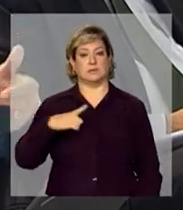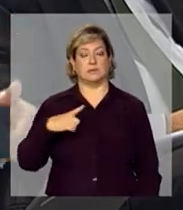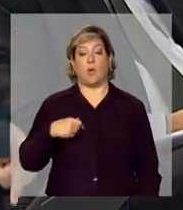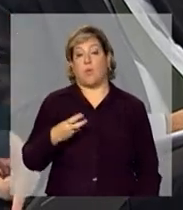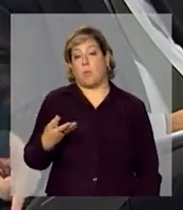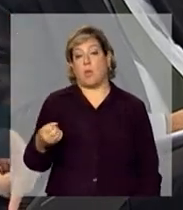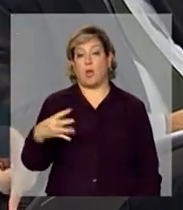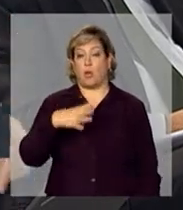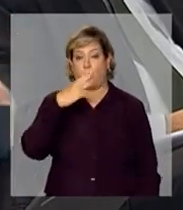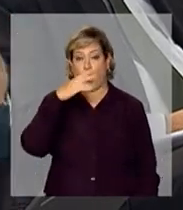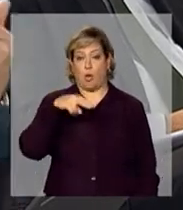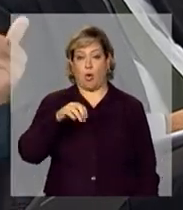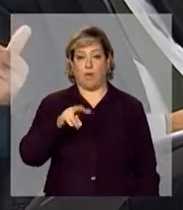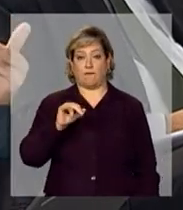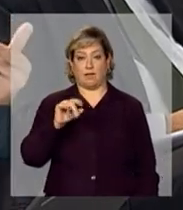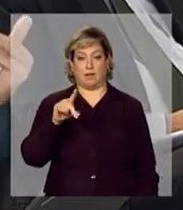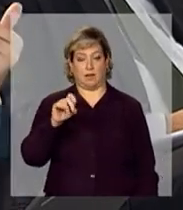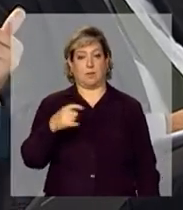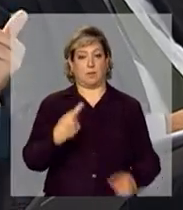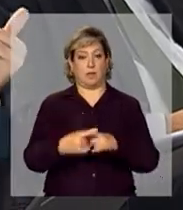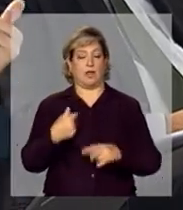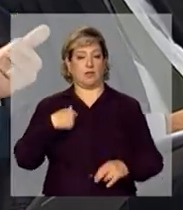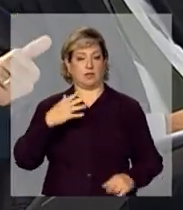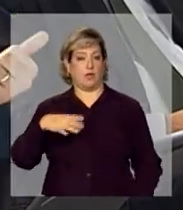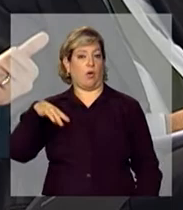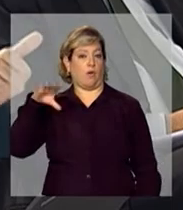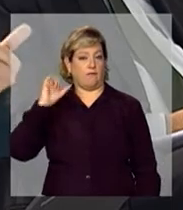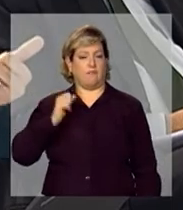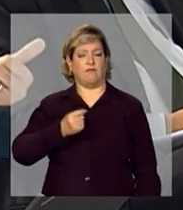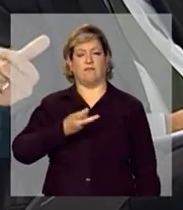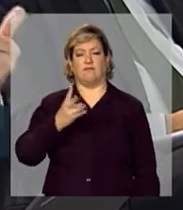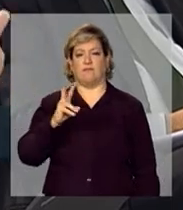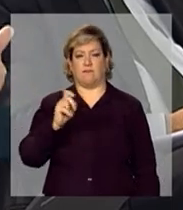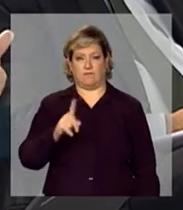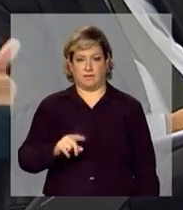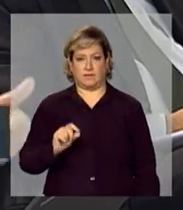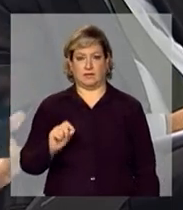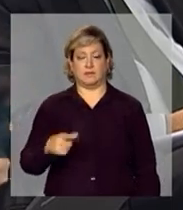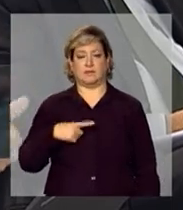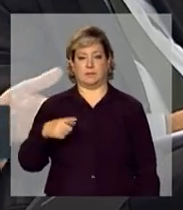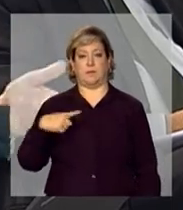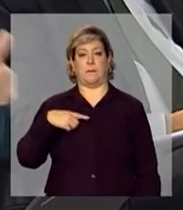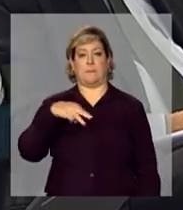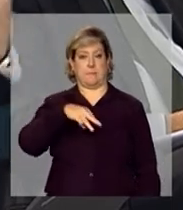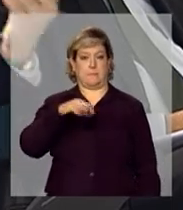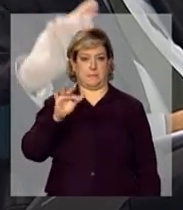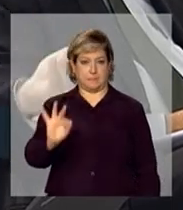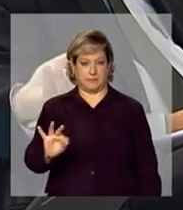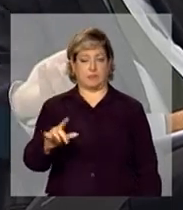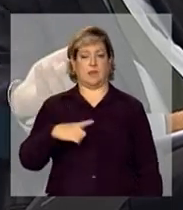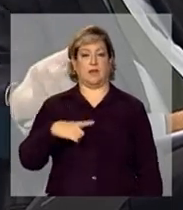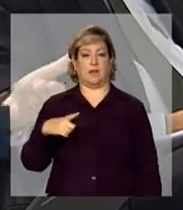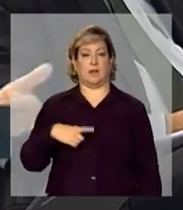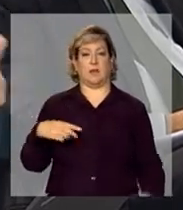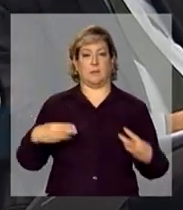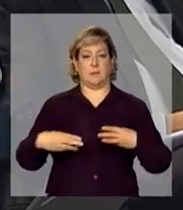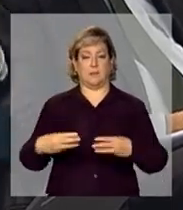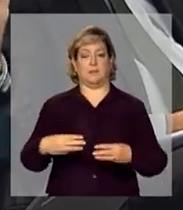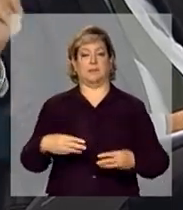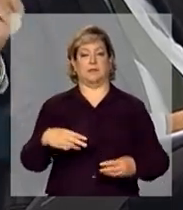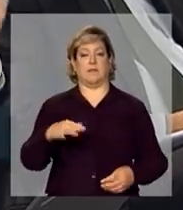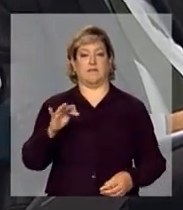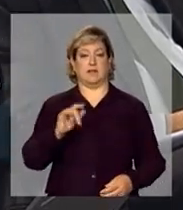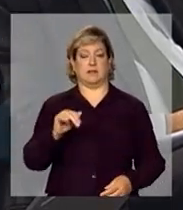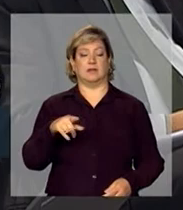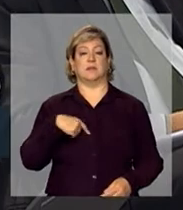porque eu já ouvi várias vezes lá nas coberturas do conselho monetário do Ministério da Fazenda que os bancos têm que informar custa efetivo Total